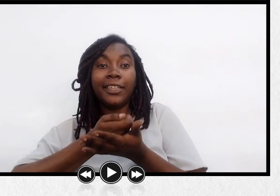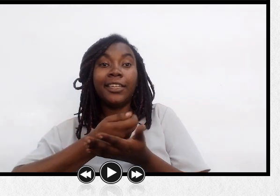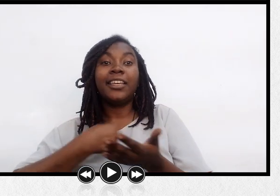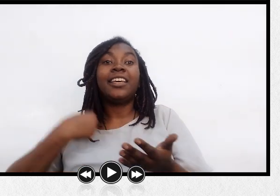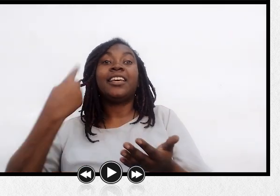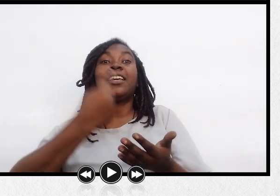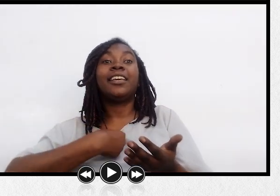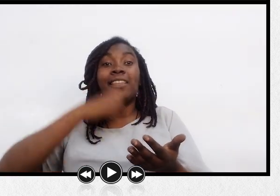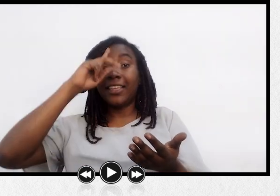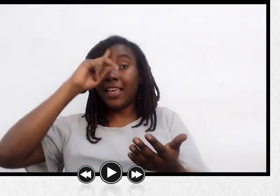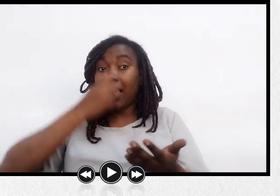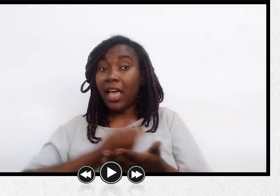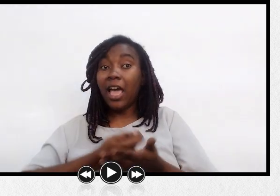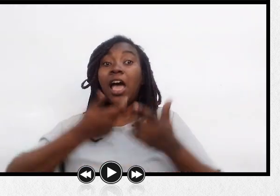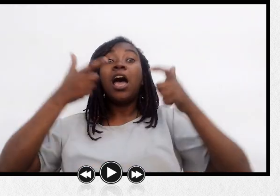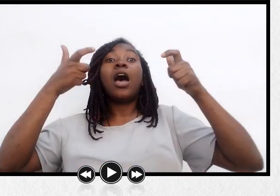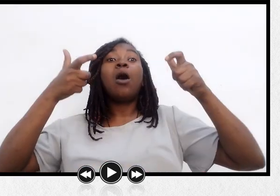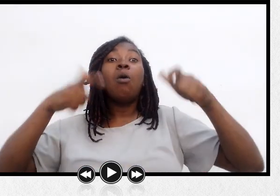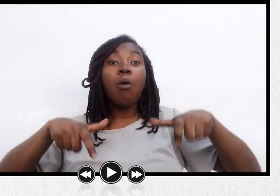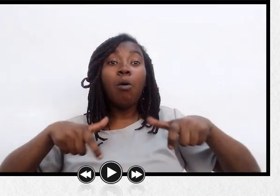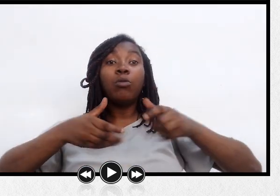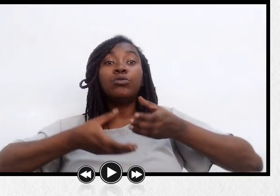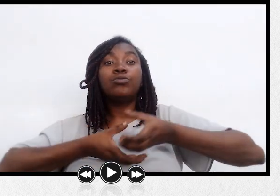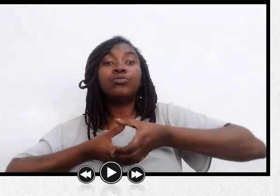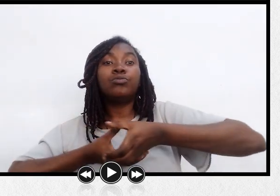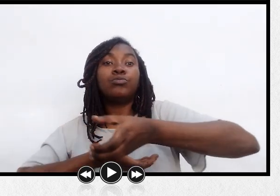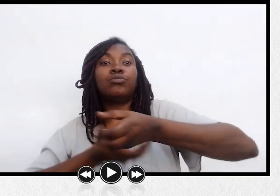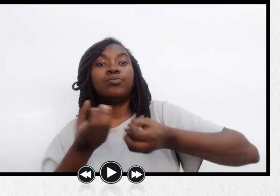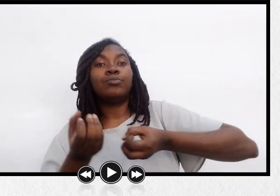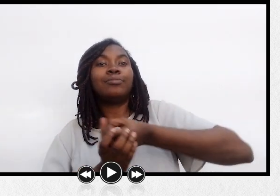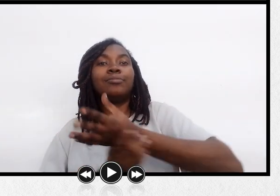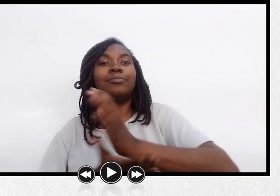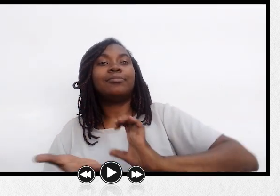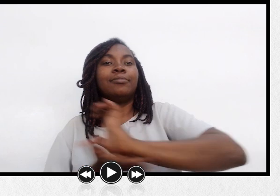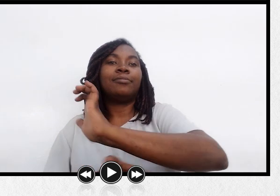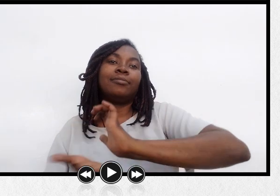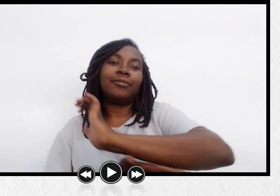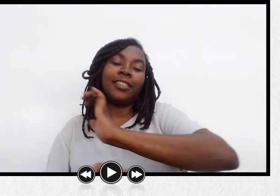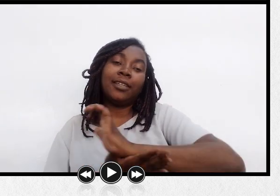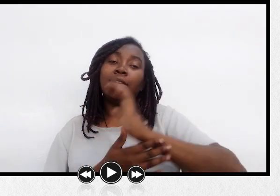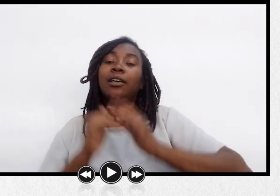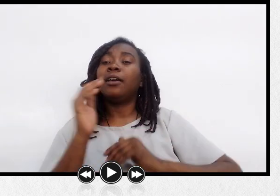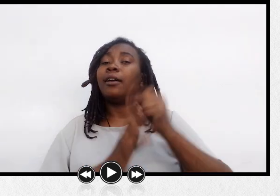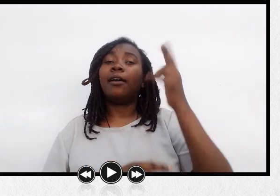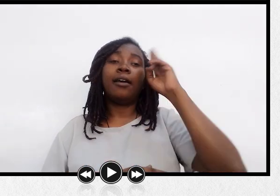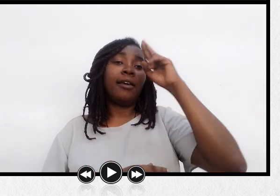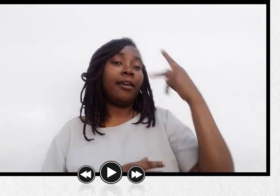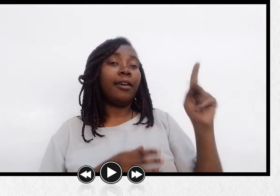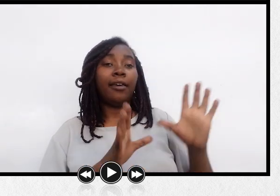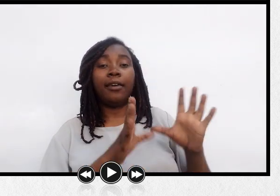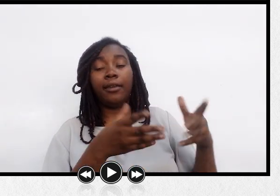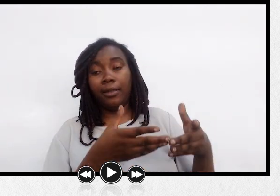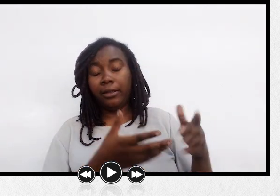determinamos aonde que nós vamos canalizar esses recursos. E isso tudo é competência do comitê.